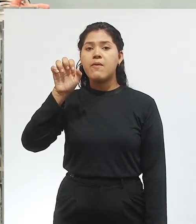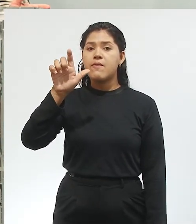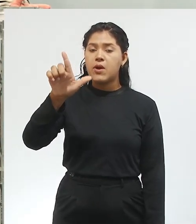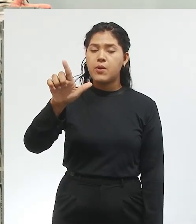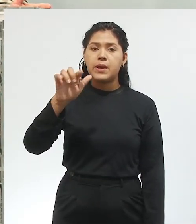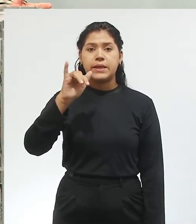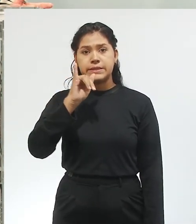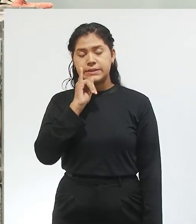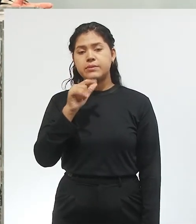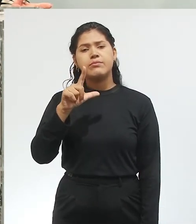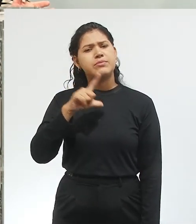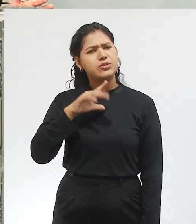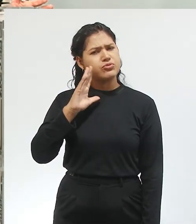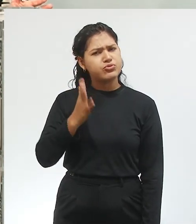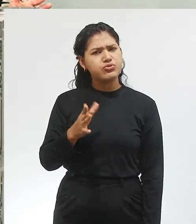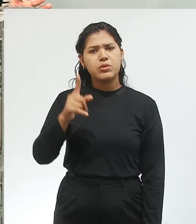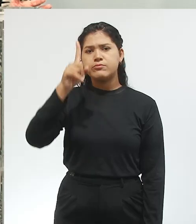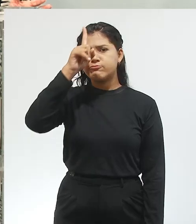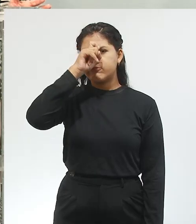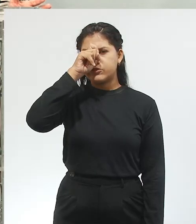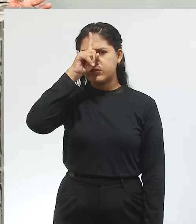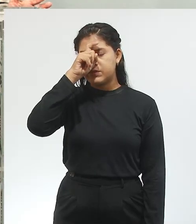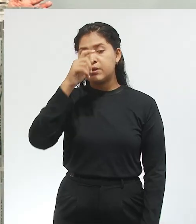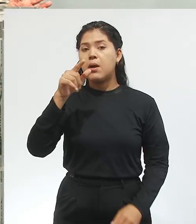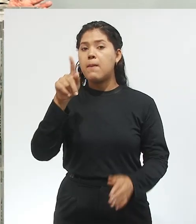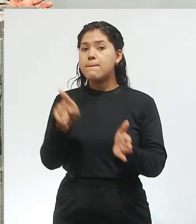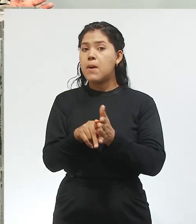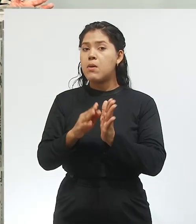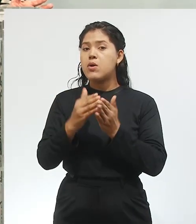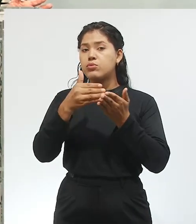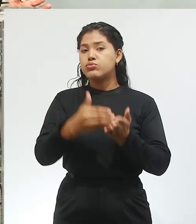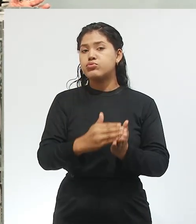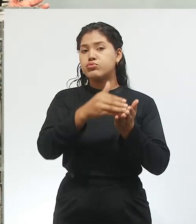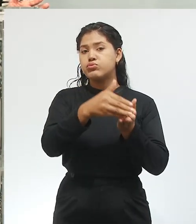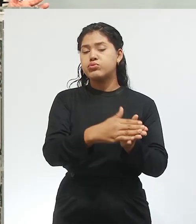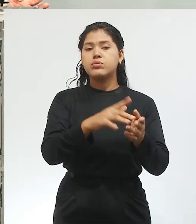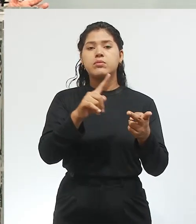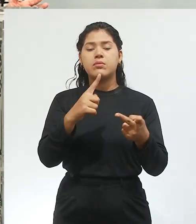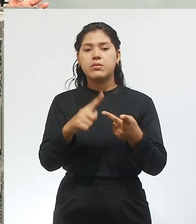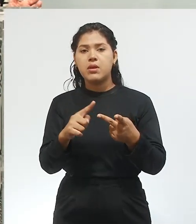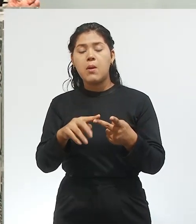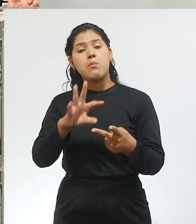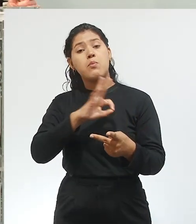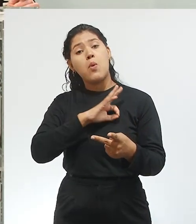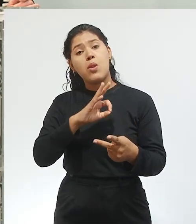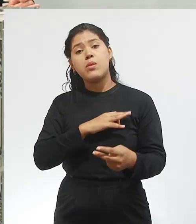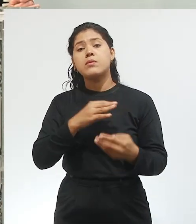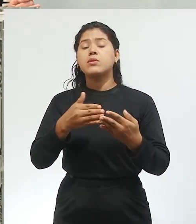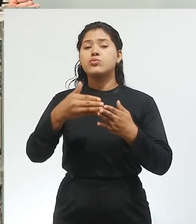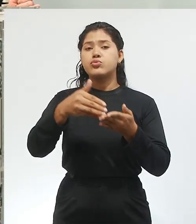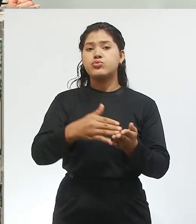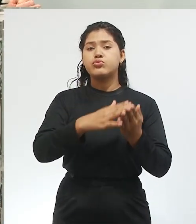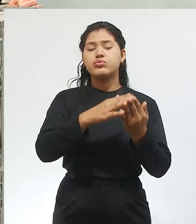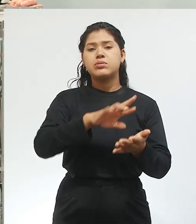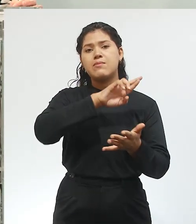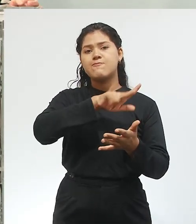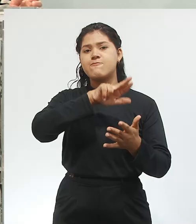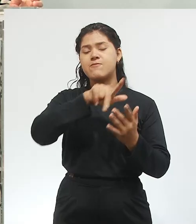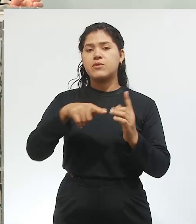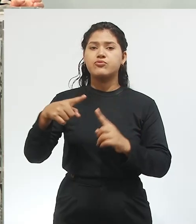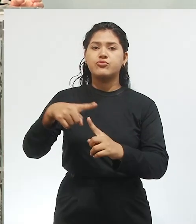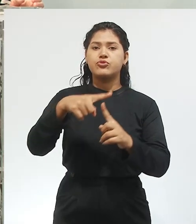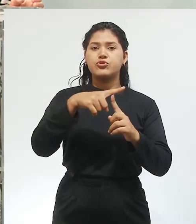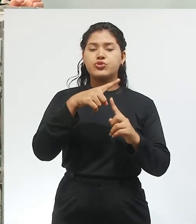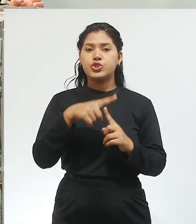tem hospitais móveis em rios, né, que vão atender, ambulatórios. A gente tem